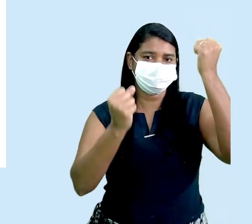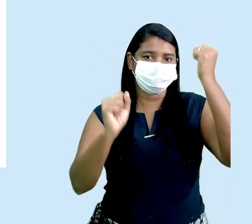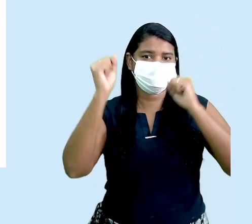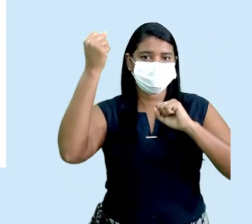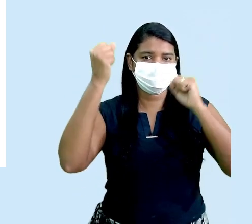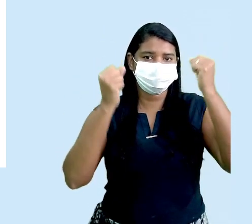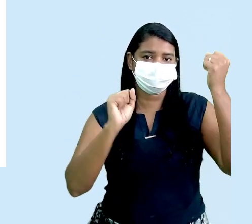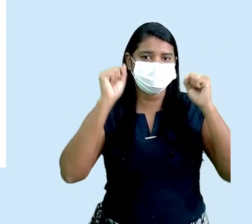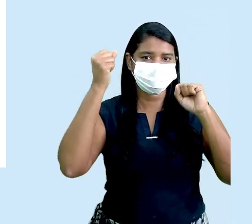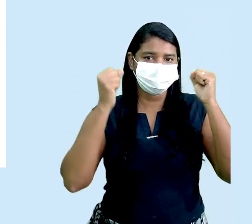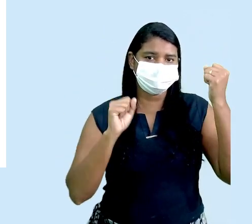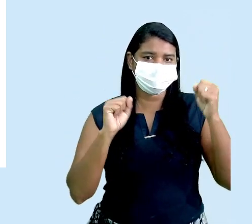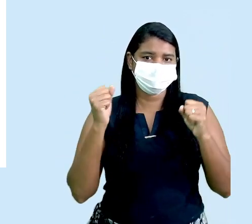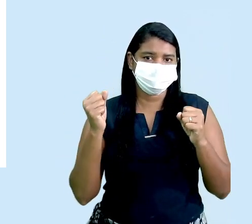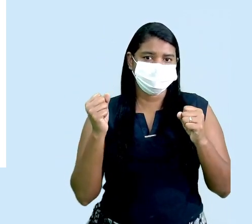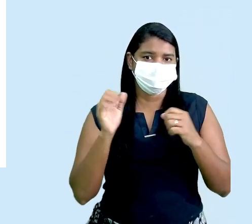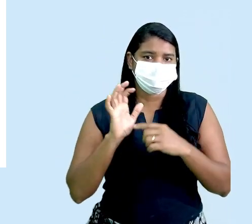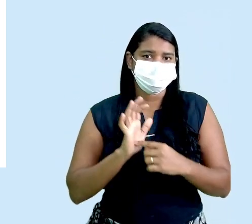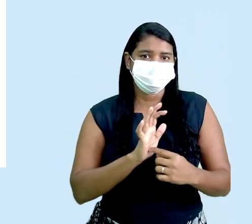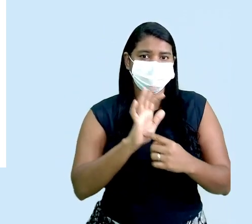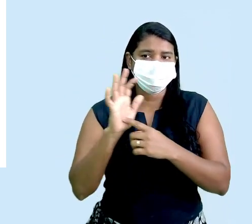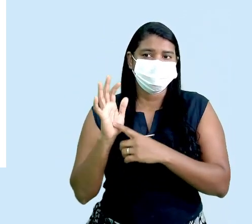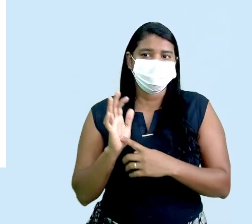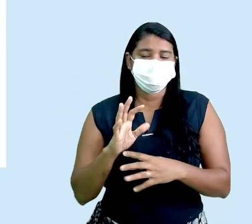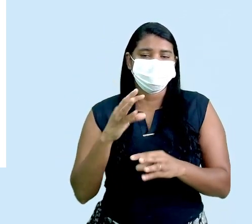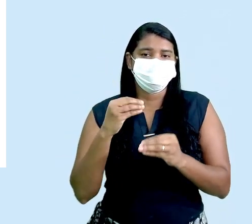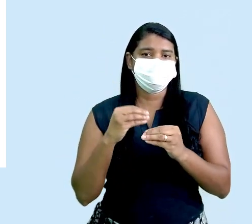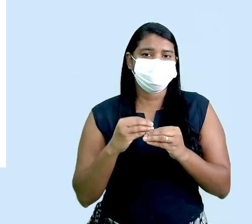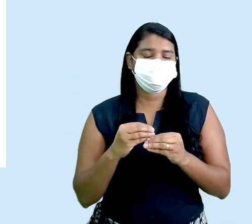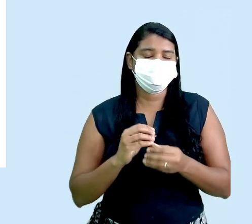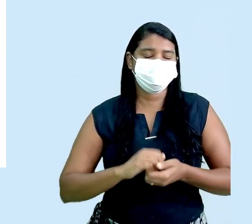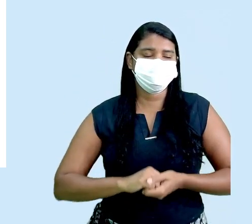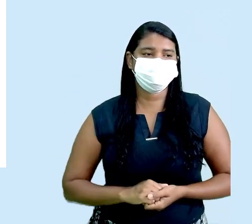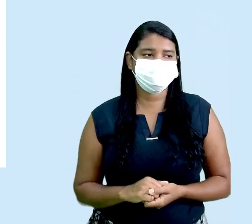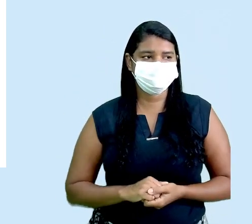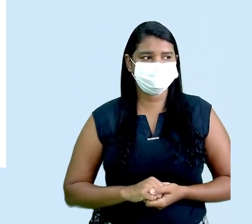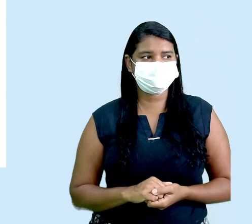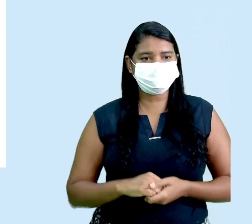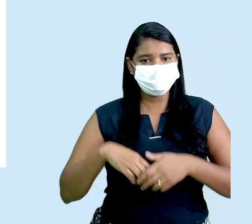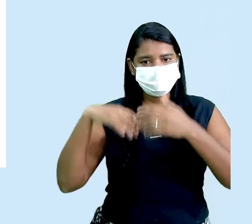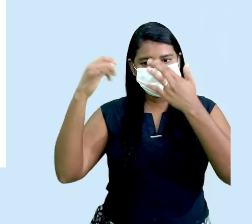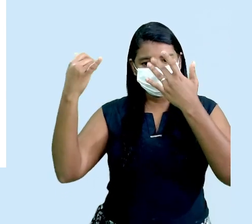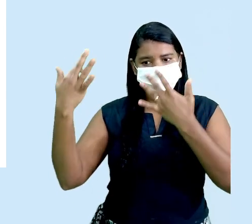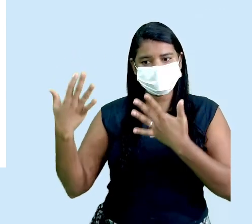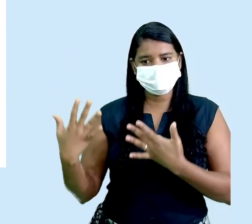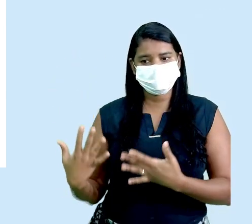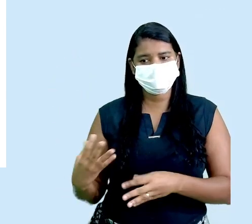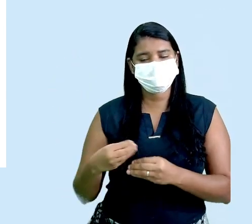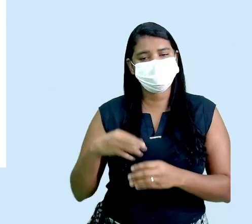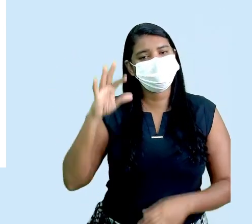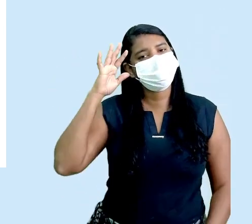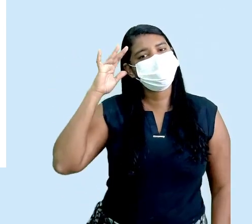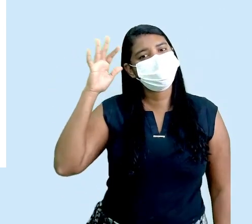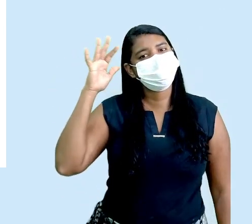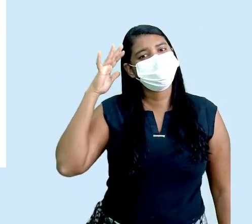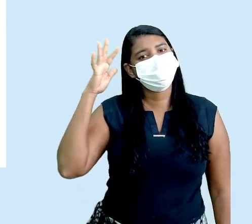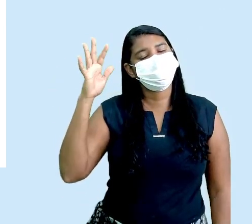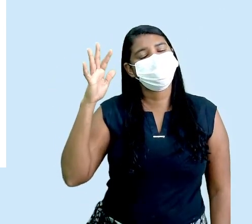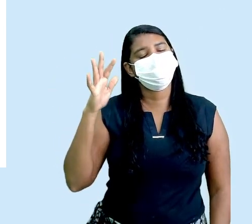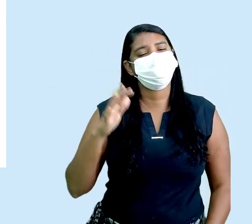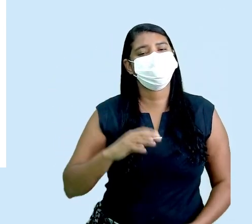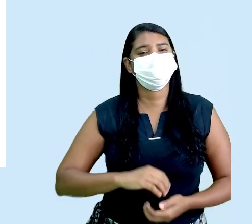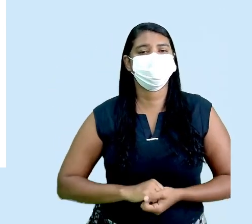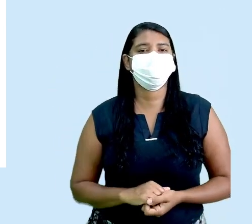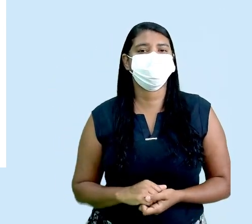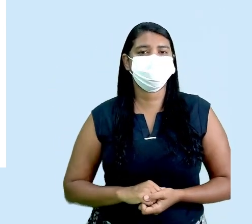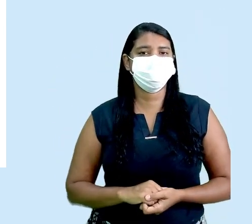né? A indústria do entretenimento, a indústria artística, né? Como nos fala aquele filósofo alemão Theodor Adorno,